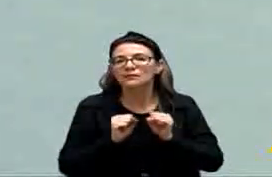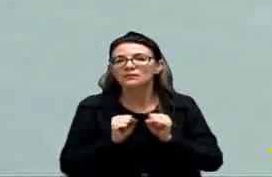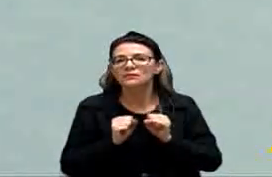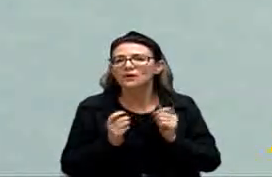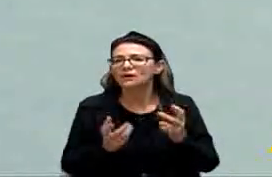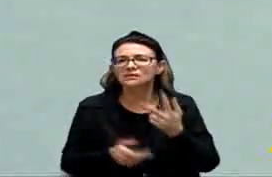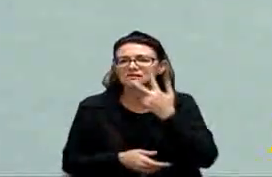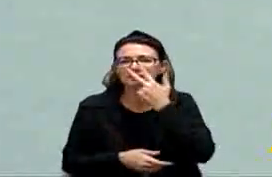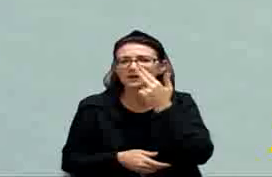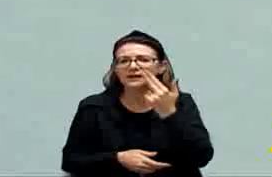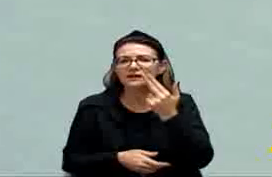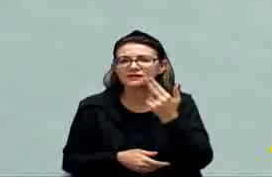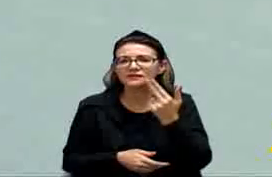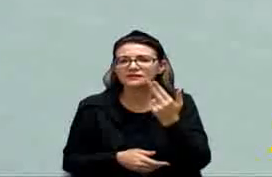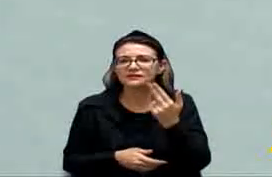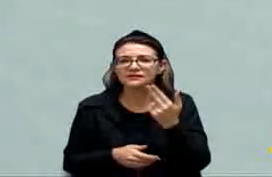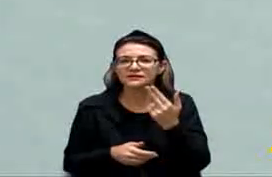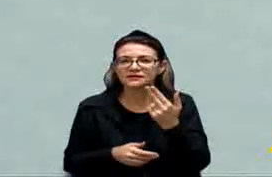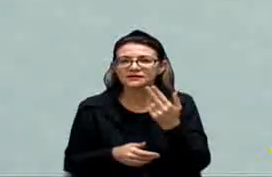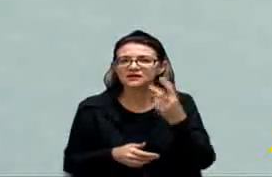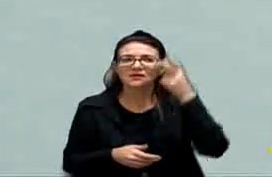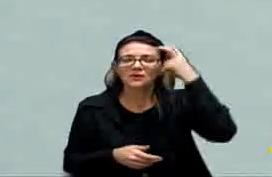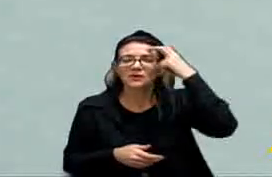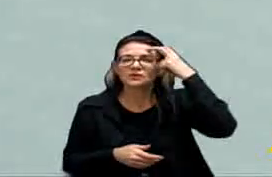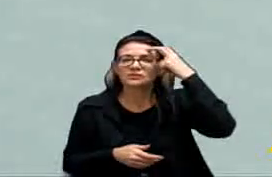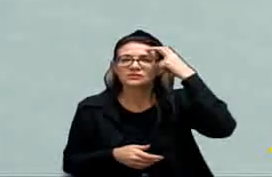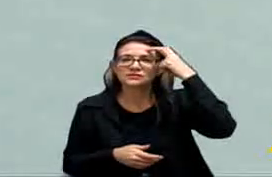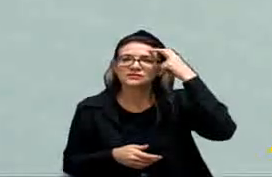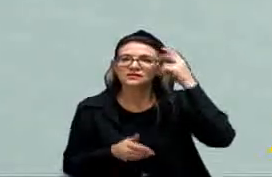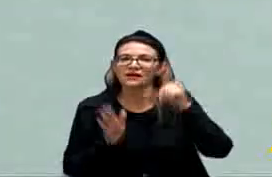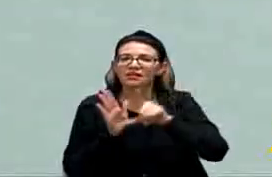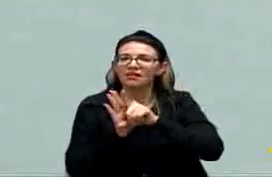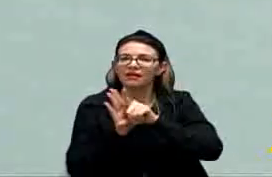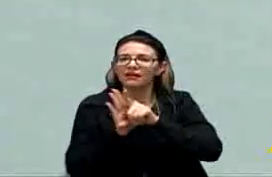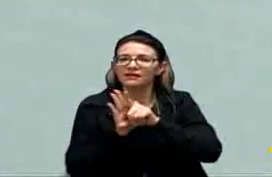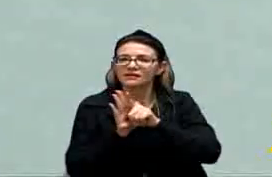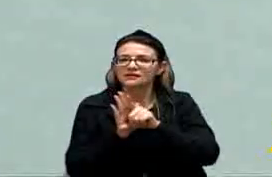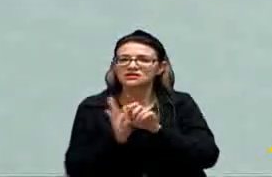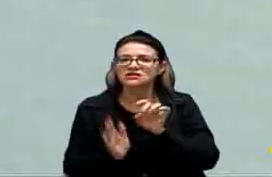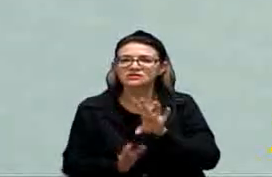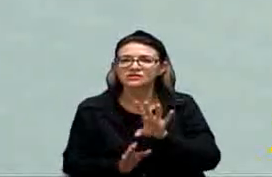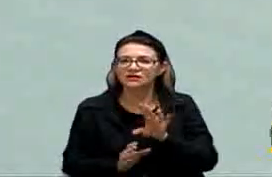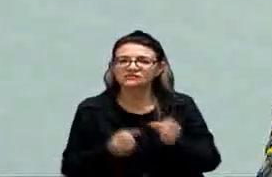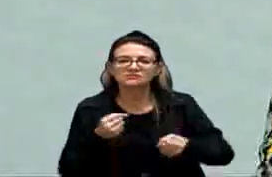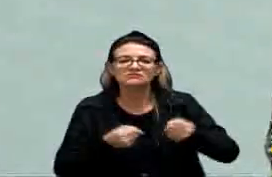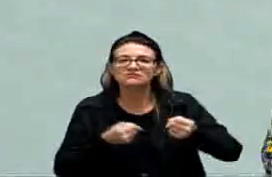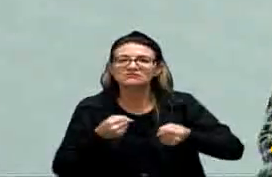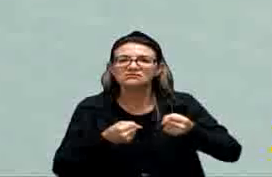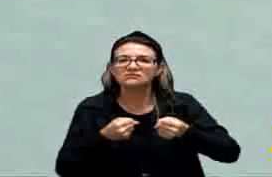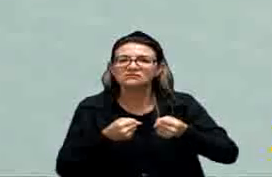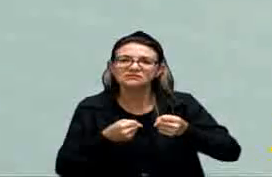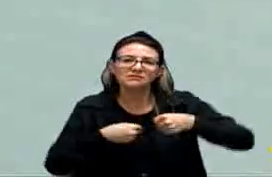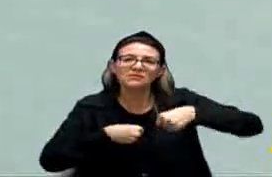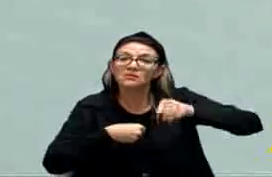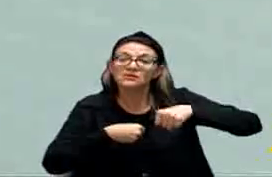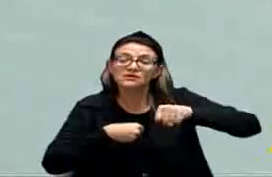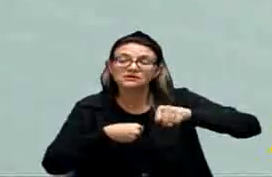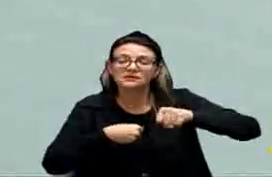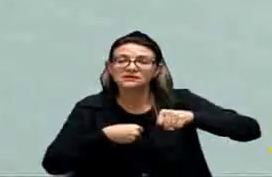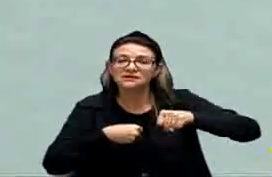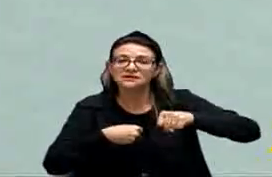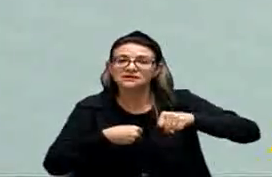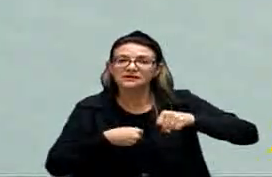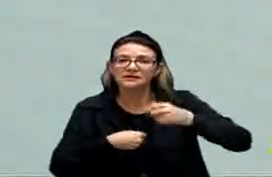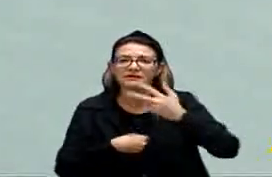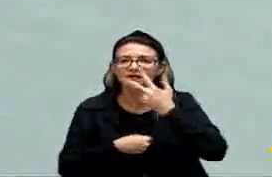para estacionar uma área para estacionar nos sinais que é só dos motociclistas mas parece que se criou uma cultura que eles